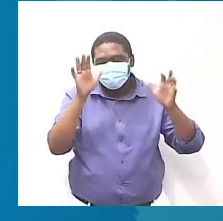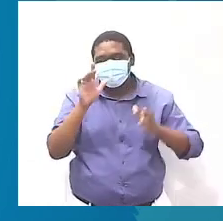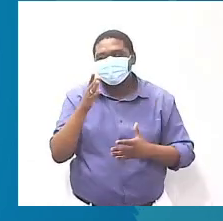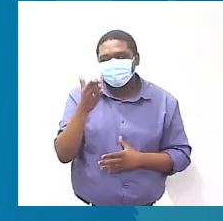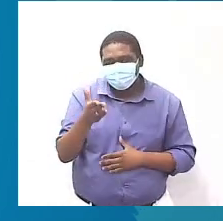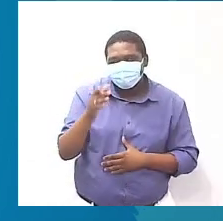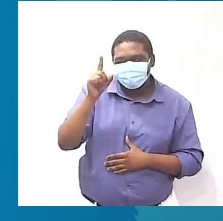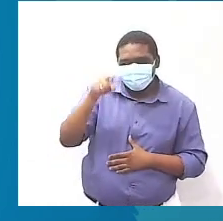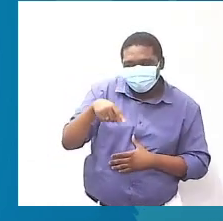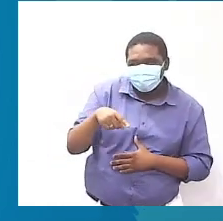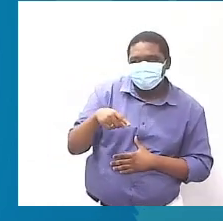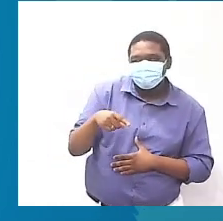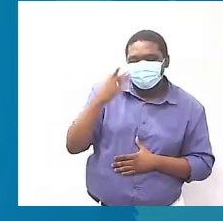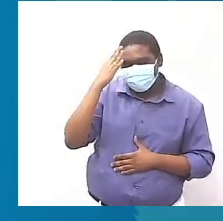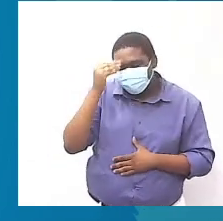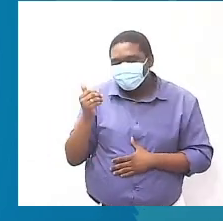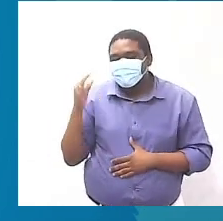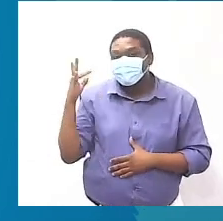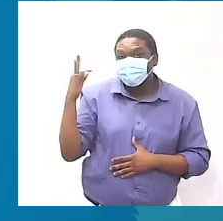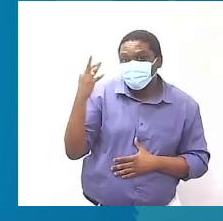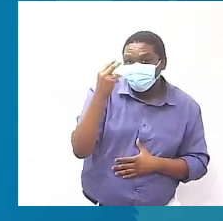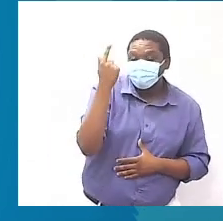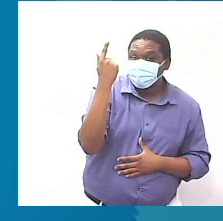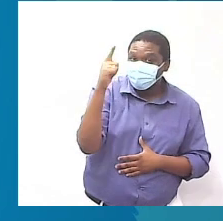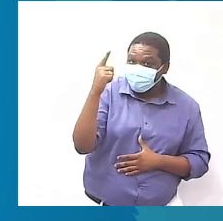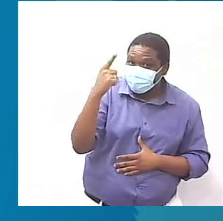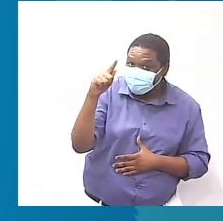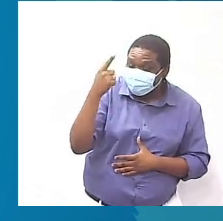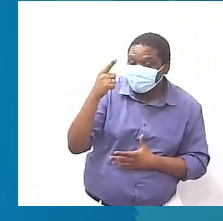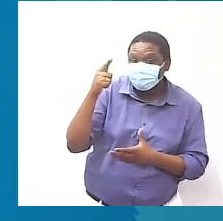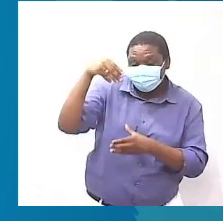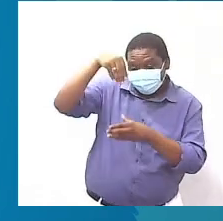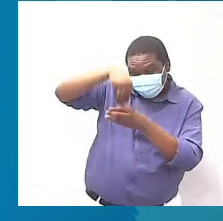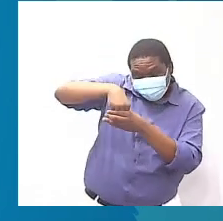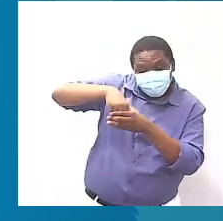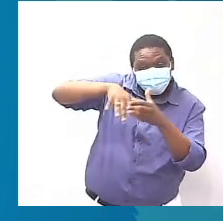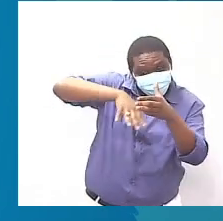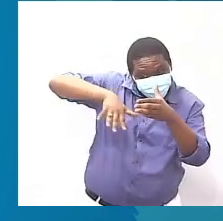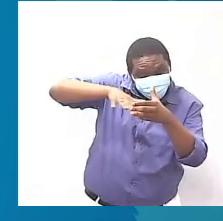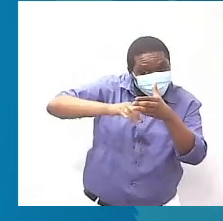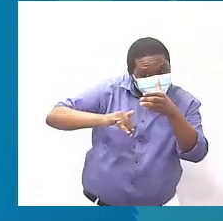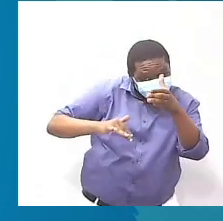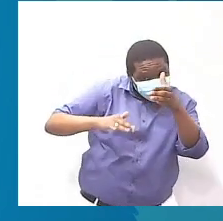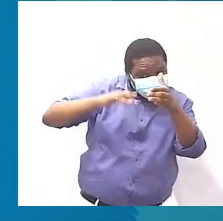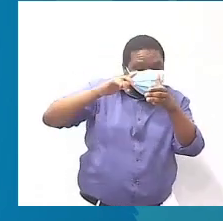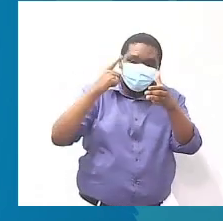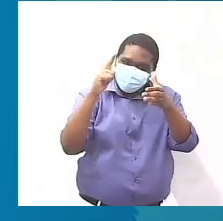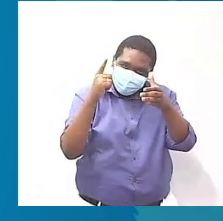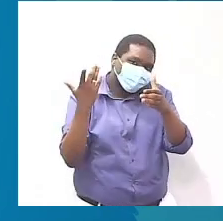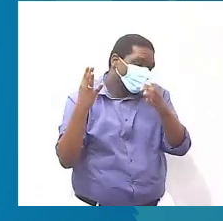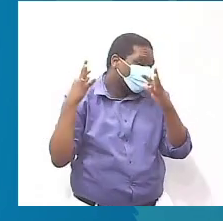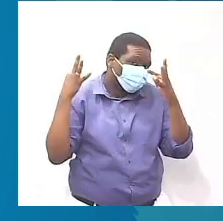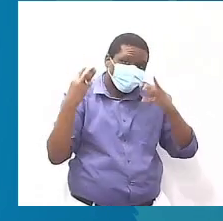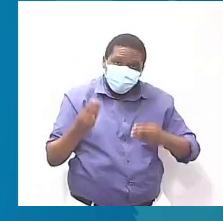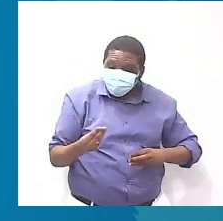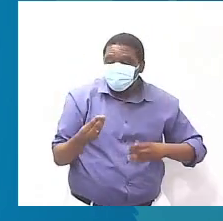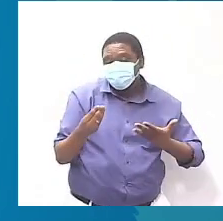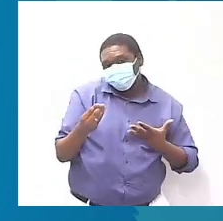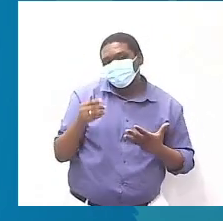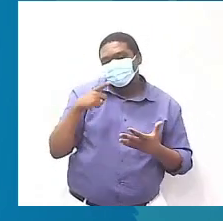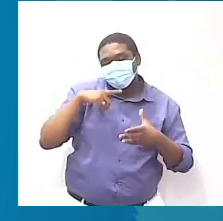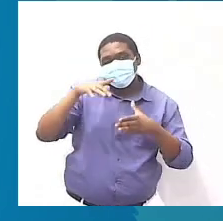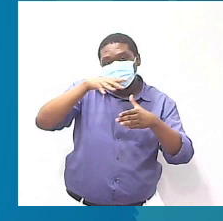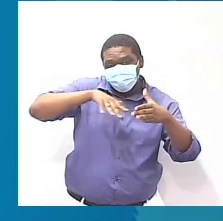bem calculado para que todo refrigerante, toda a embalagem, nesse caso o refrigerante, claro, mas toda a embalagem tem um